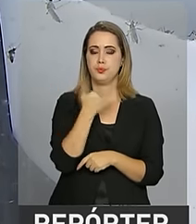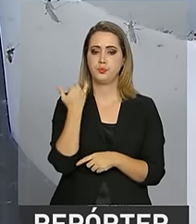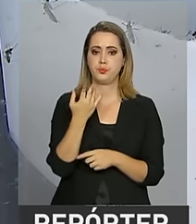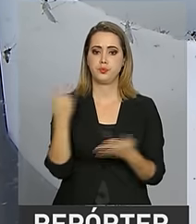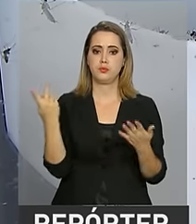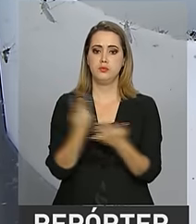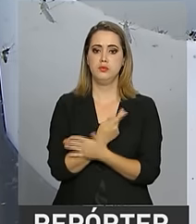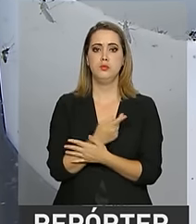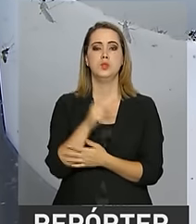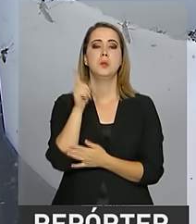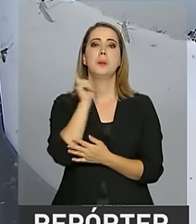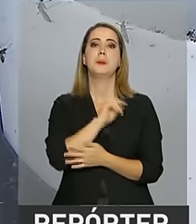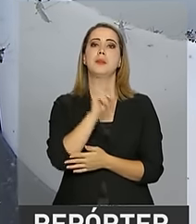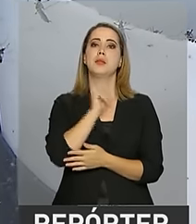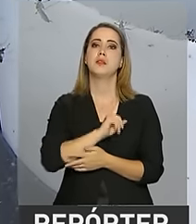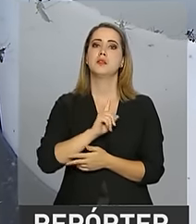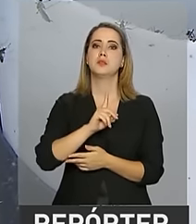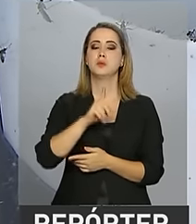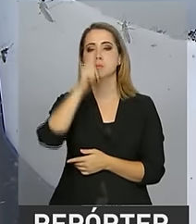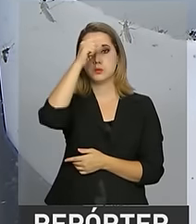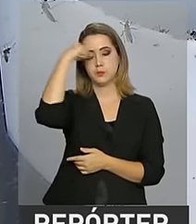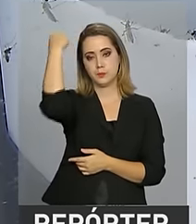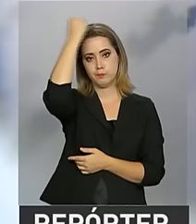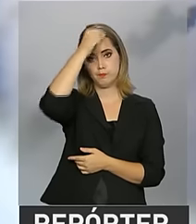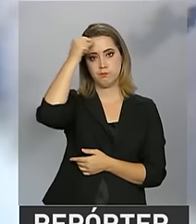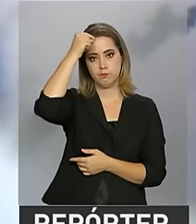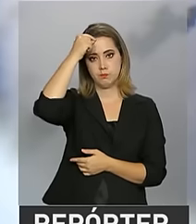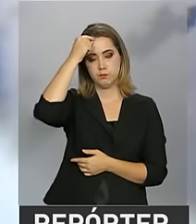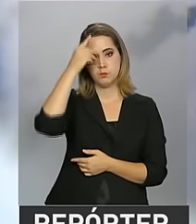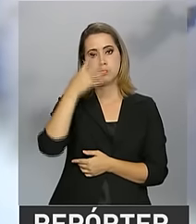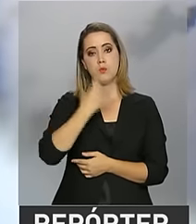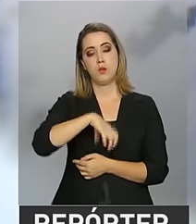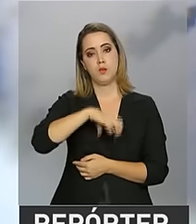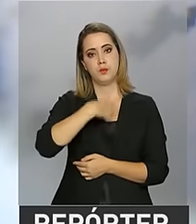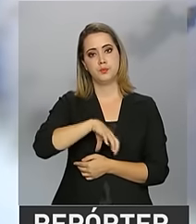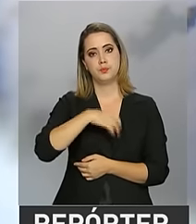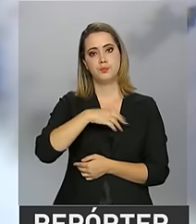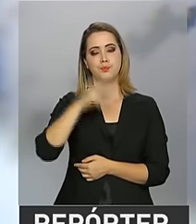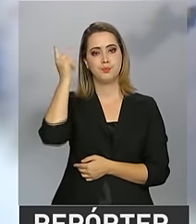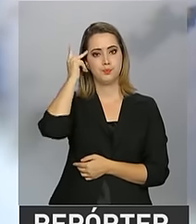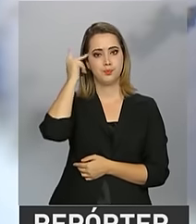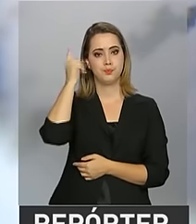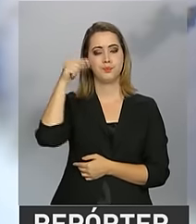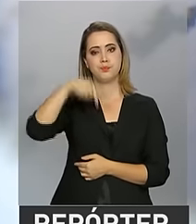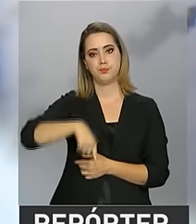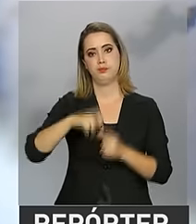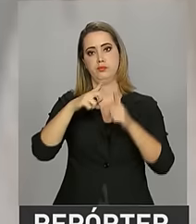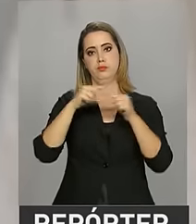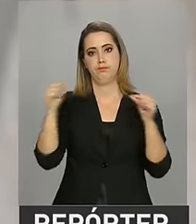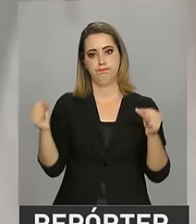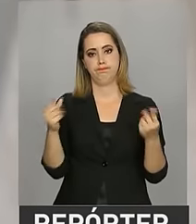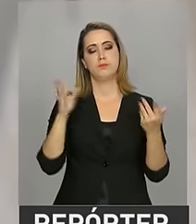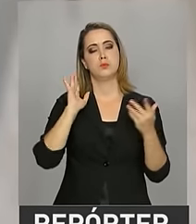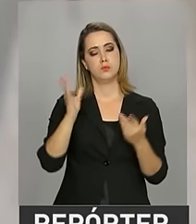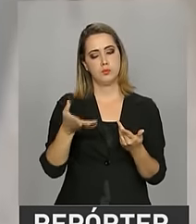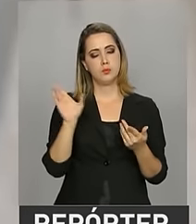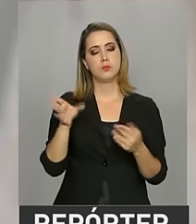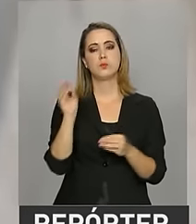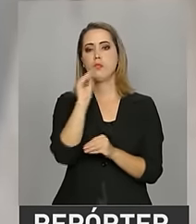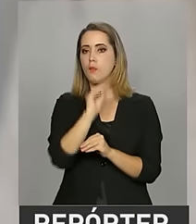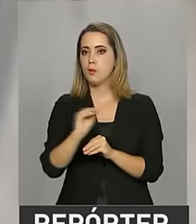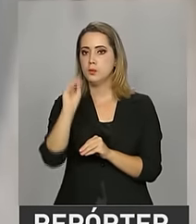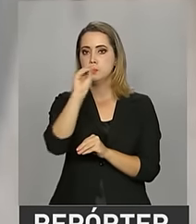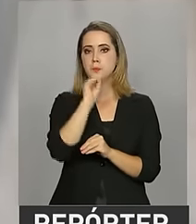feitos nos estados de Minas Gerais Espírito Santo Bahia São Paulo e Distrito Federal que já adotaram